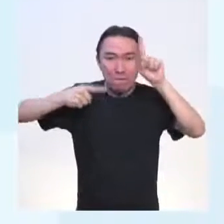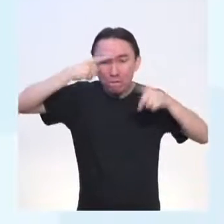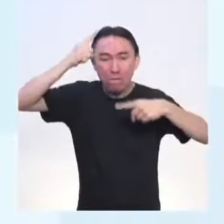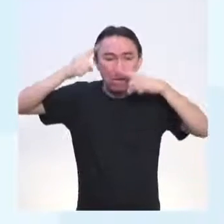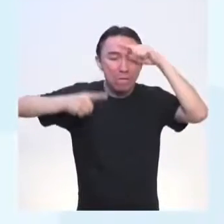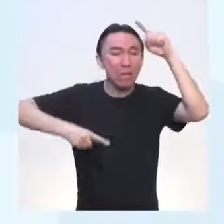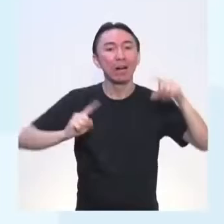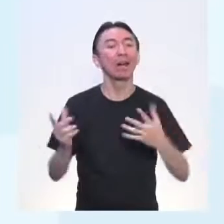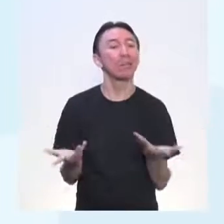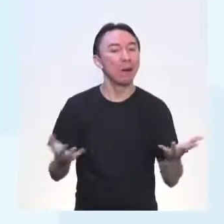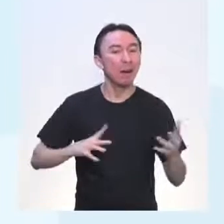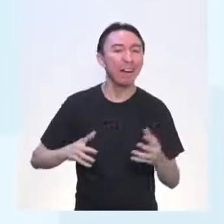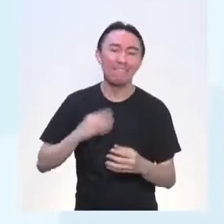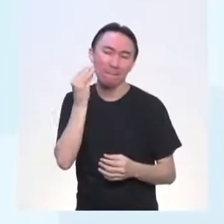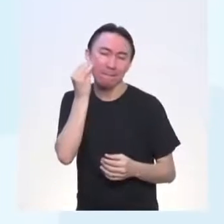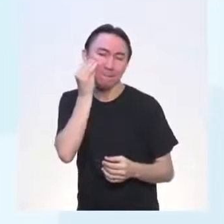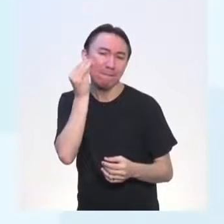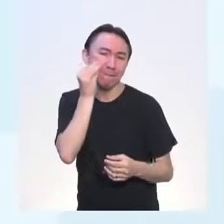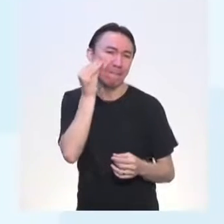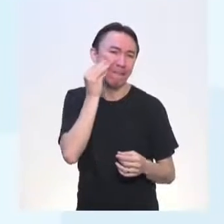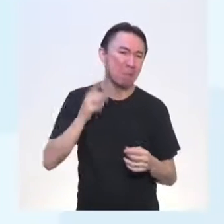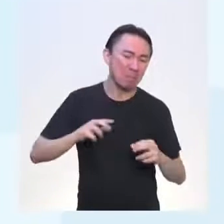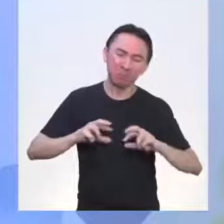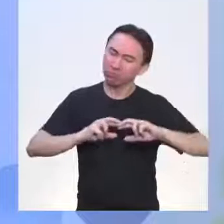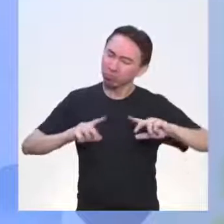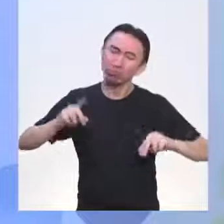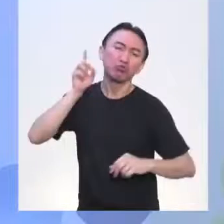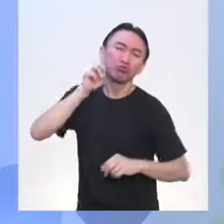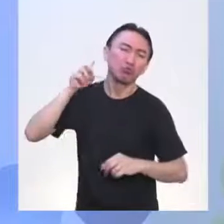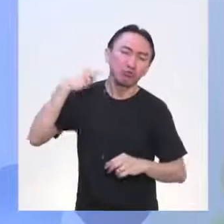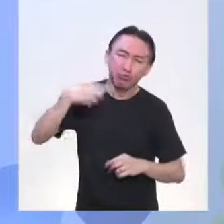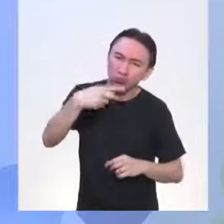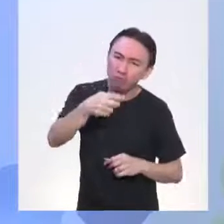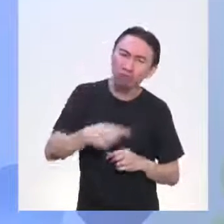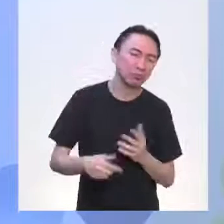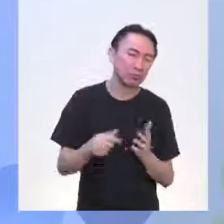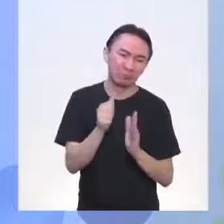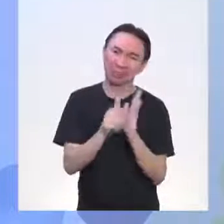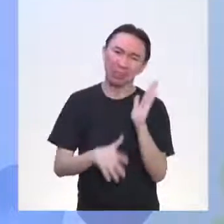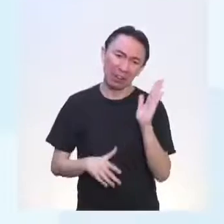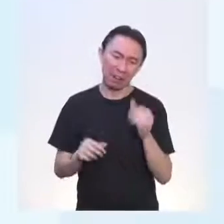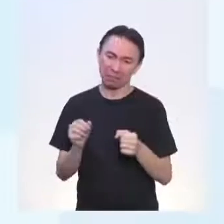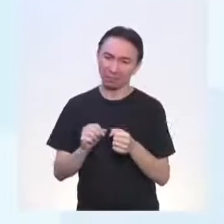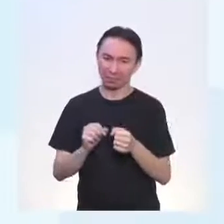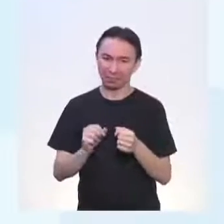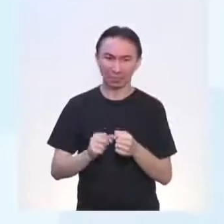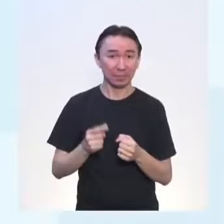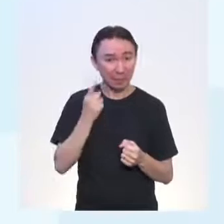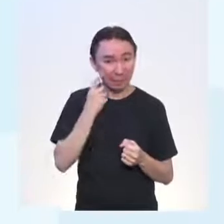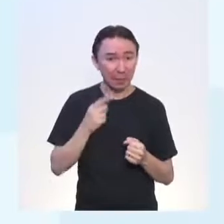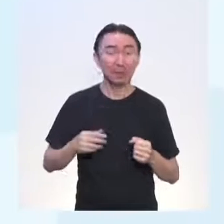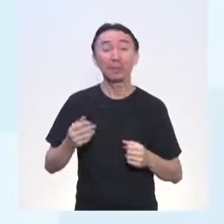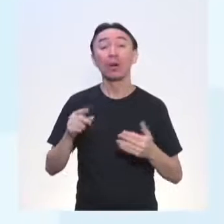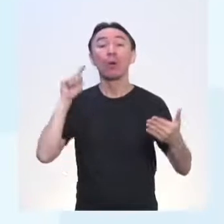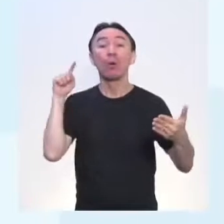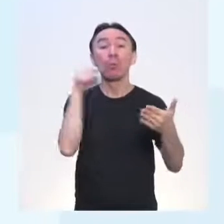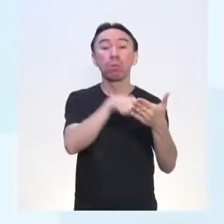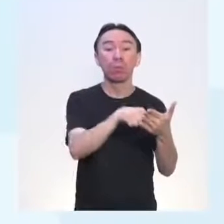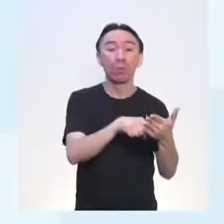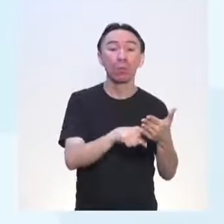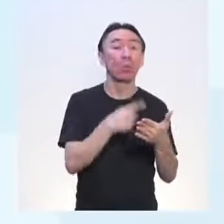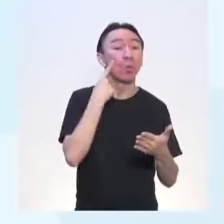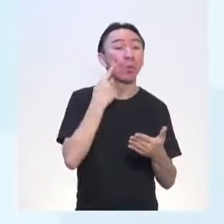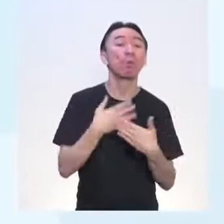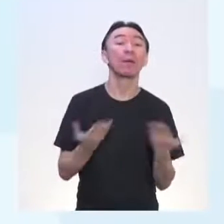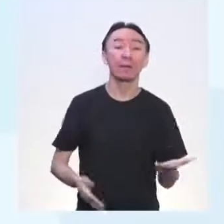realização de tarefas mecânicas cotidianas, tá legal? O objetivo da nossa aula, então, ele está atrelado a essa habilidade, é claro, é conhecer tipos